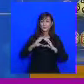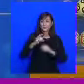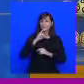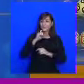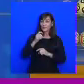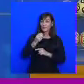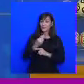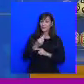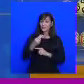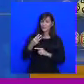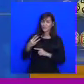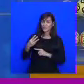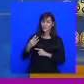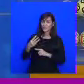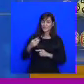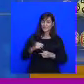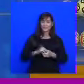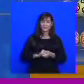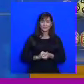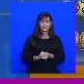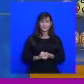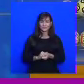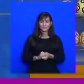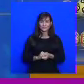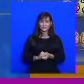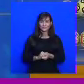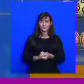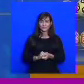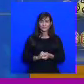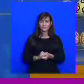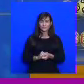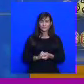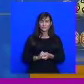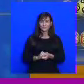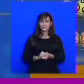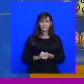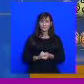Bola verde número 23. Verde 23.